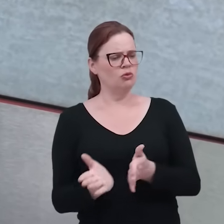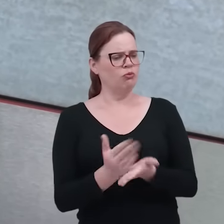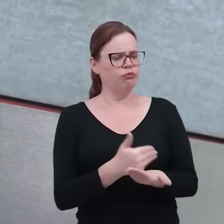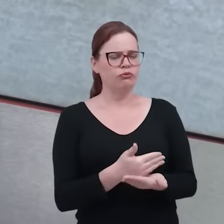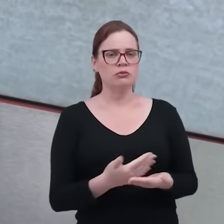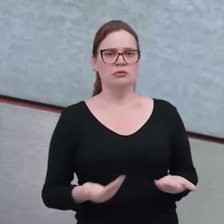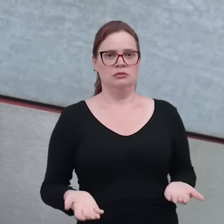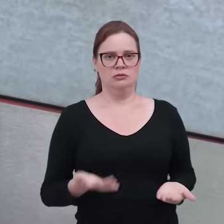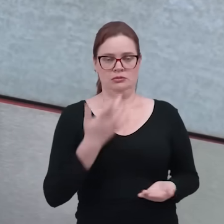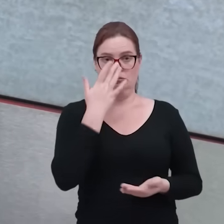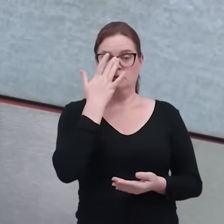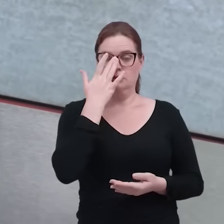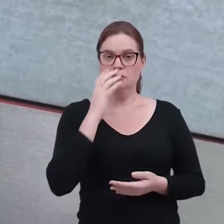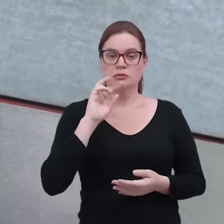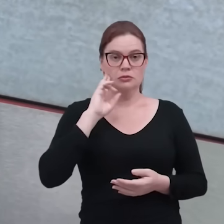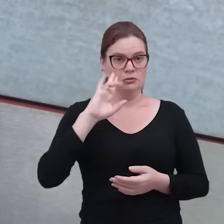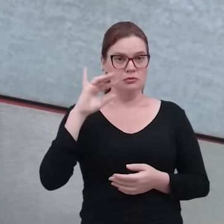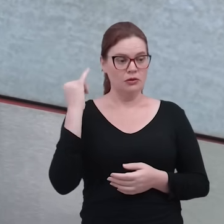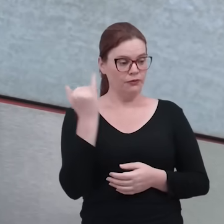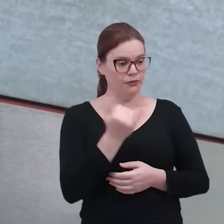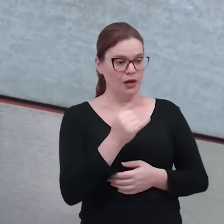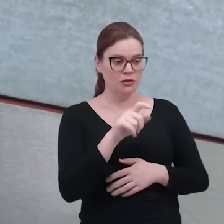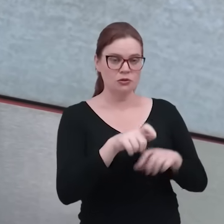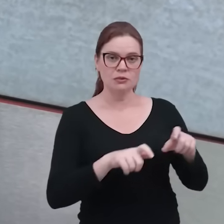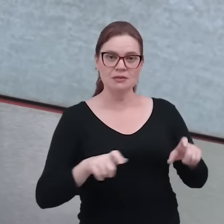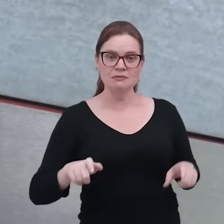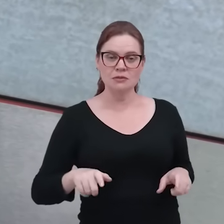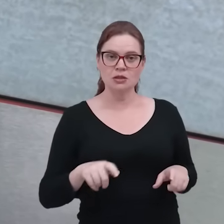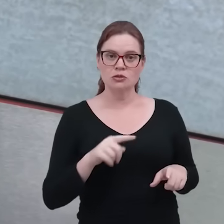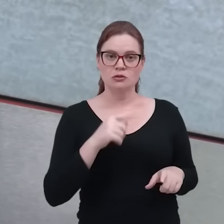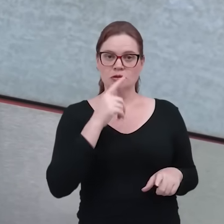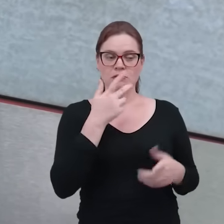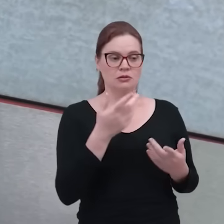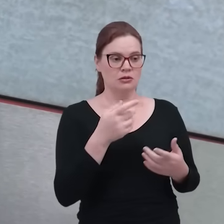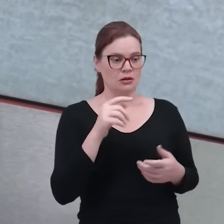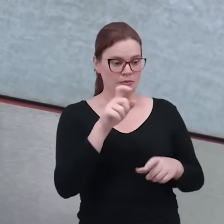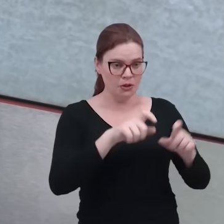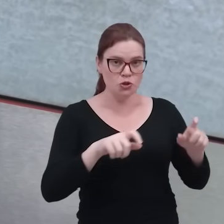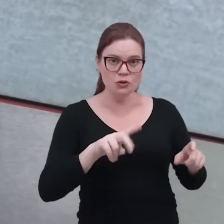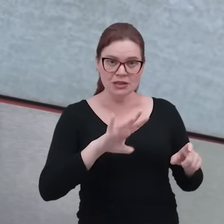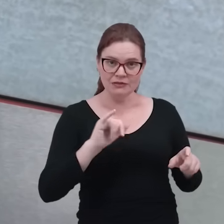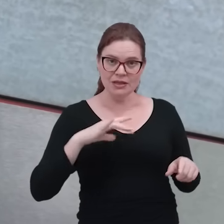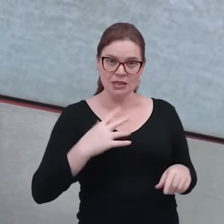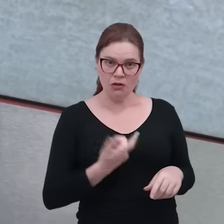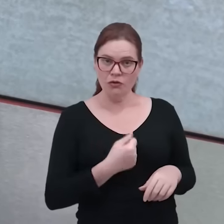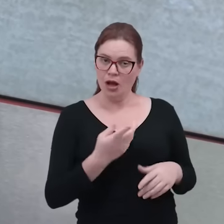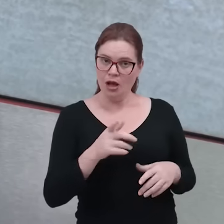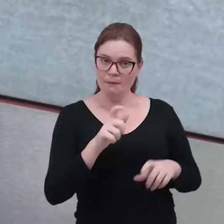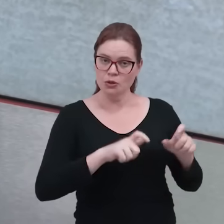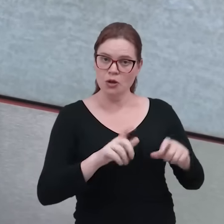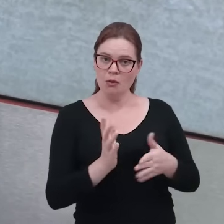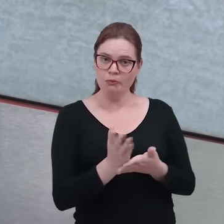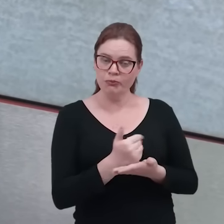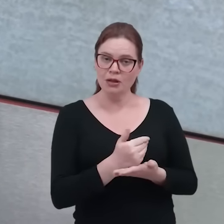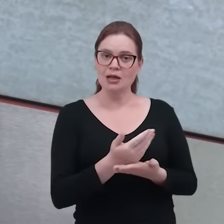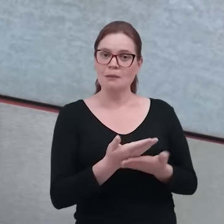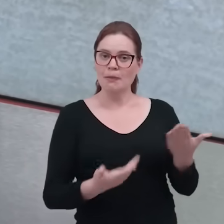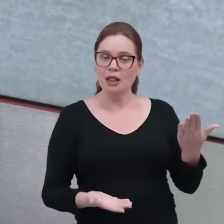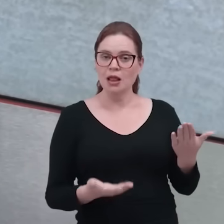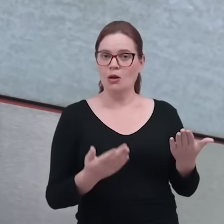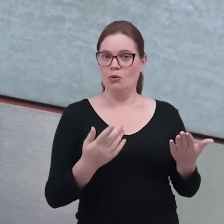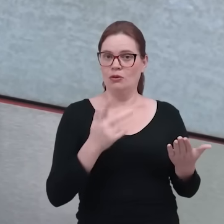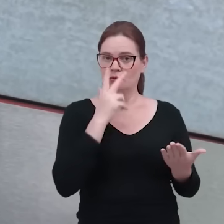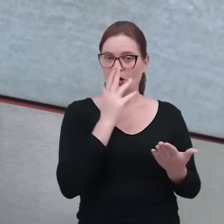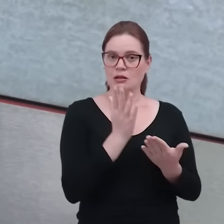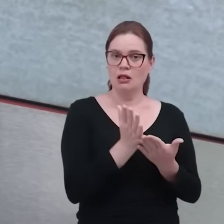próprio, Jesus, ele fala a respeito das pessoas que ele veio ao mundo para salvar essas pessoas. Agora, ao que se